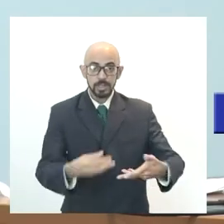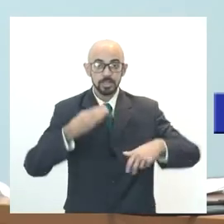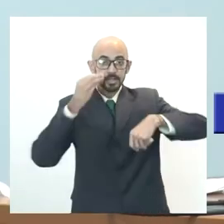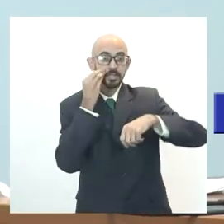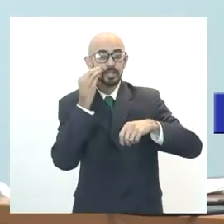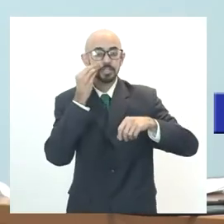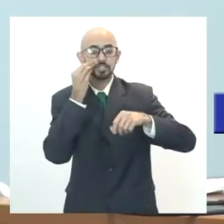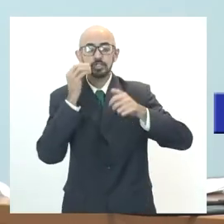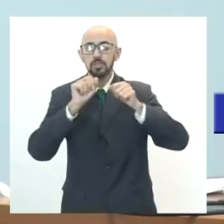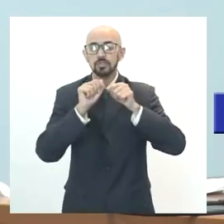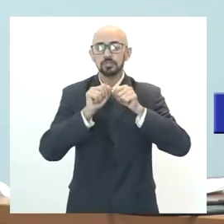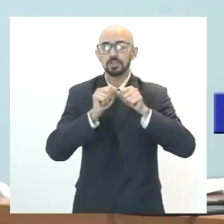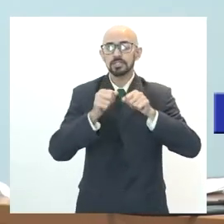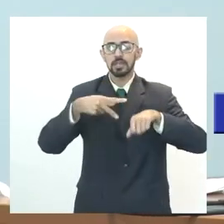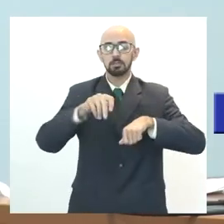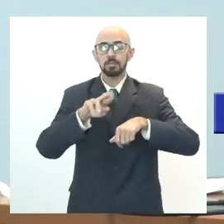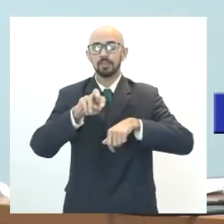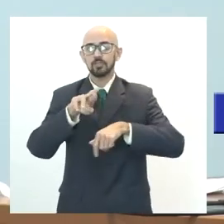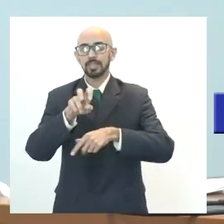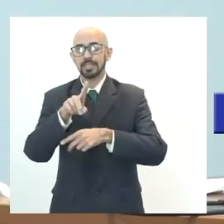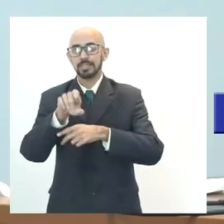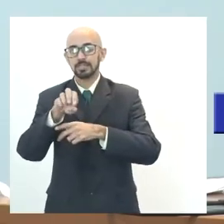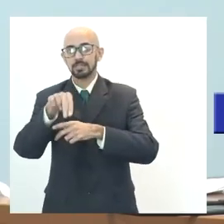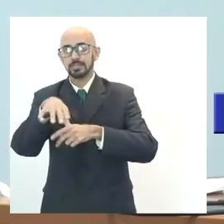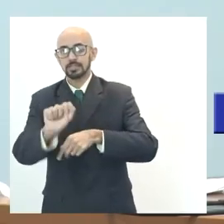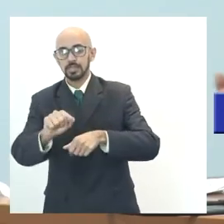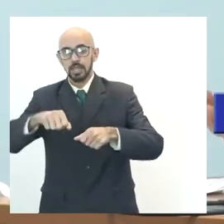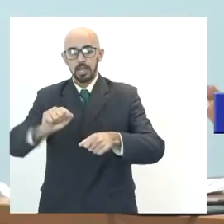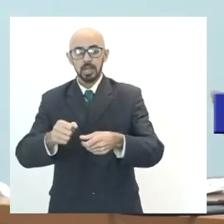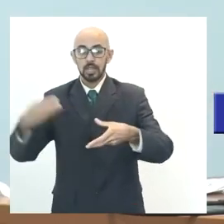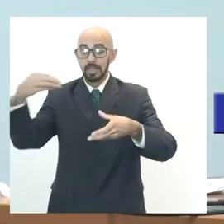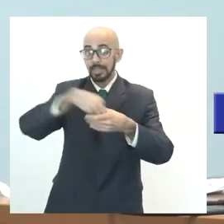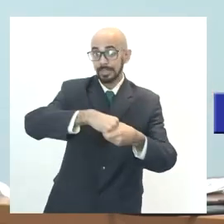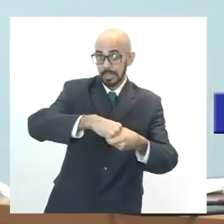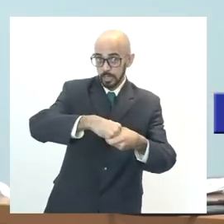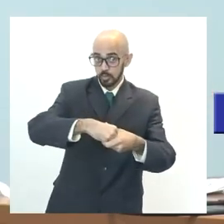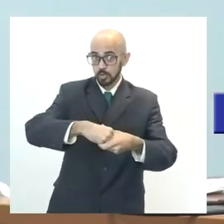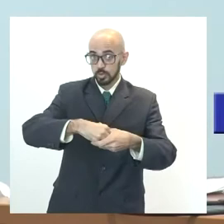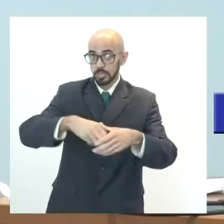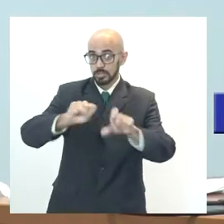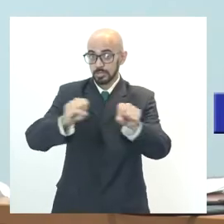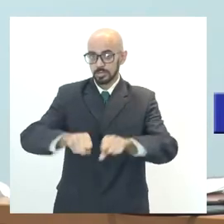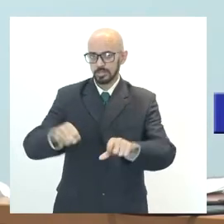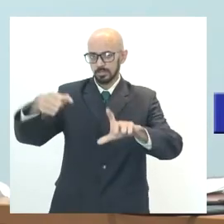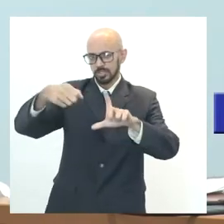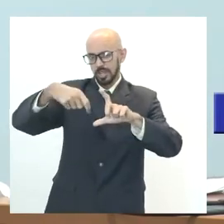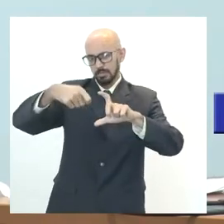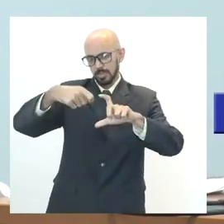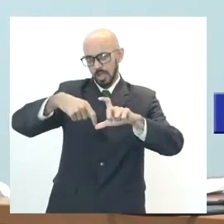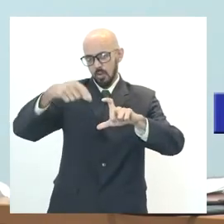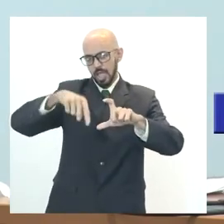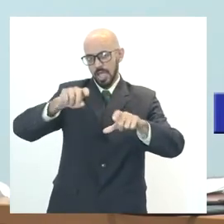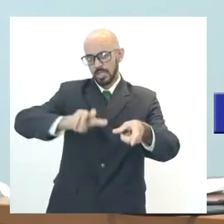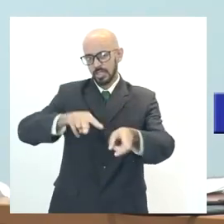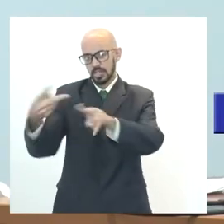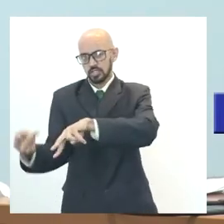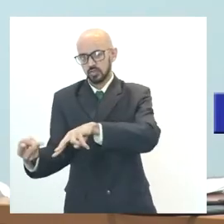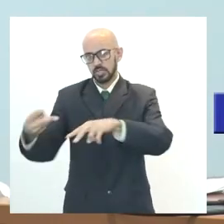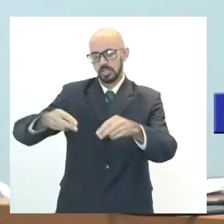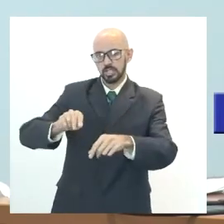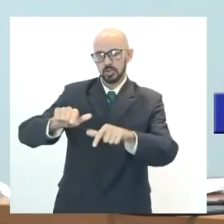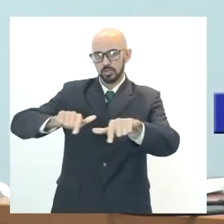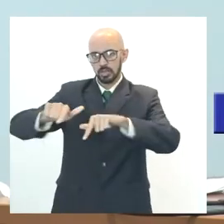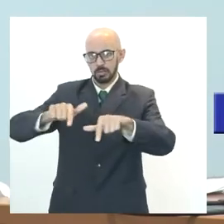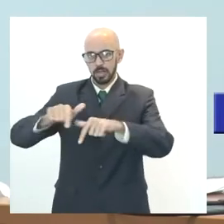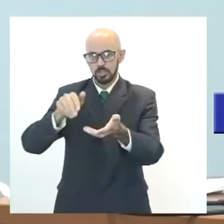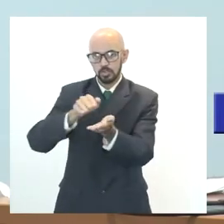Previdência inteira cabelo Aquele modelo de capitalização que que é isso é transferir a atividade de polpa